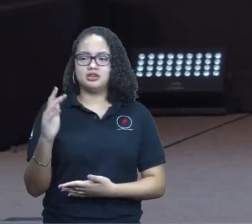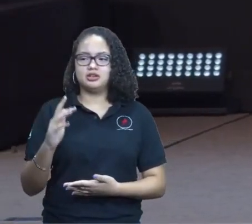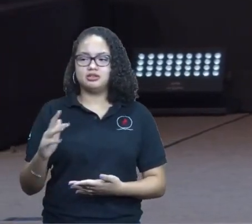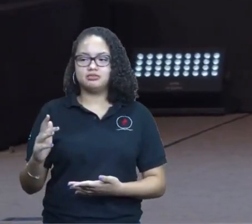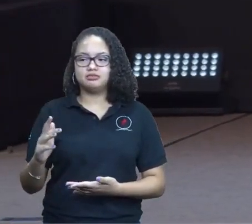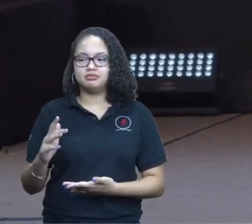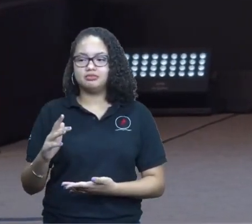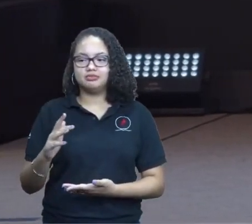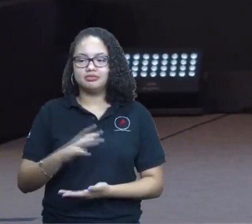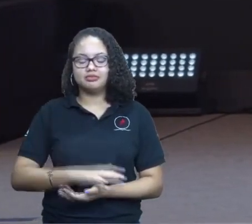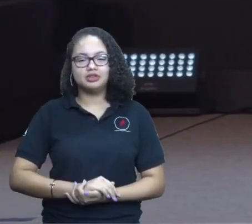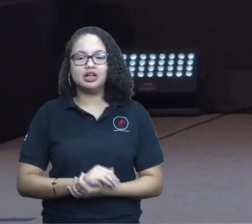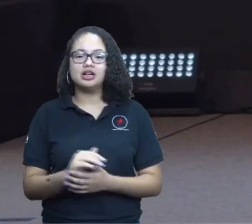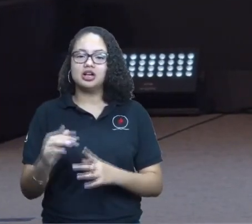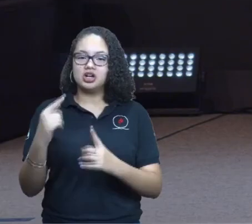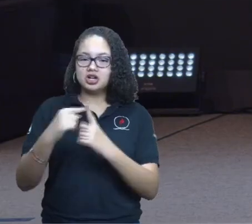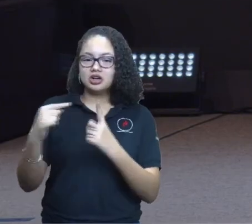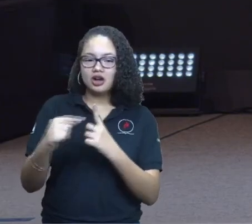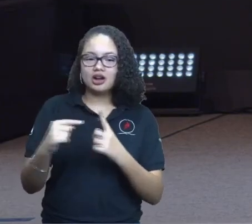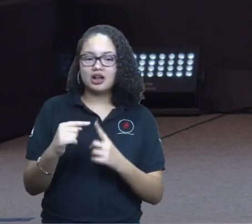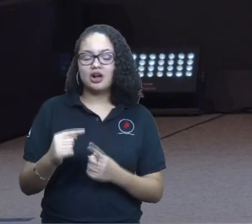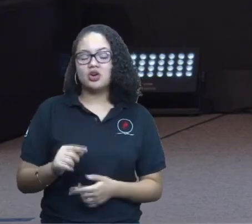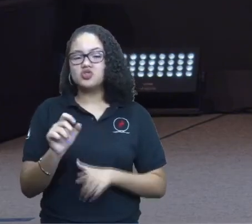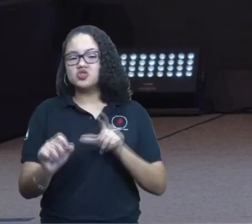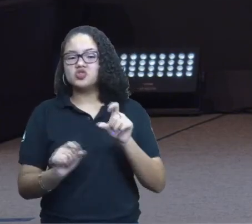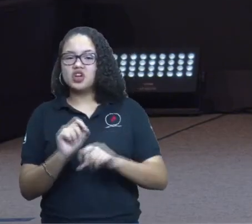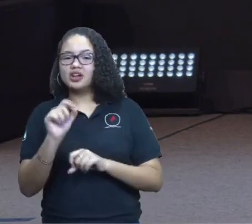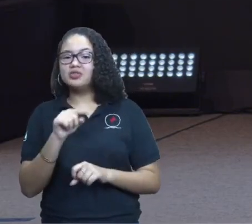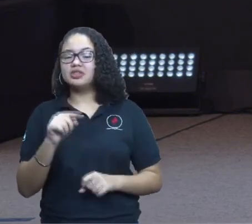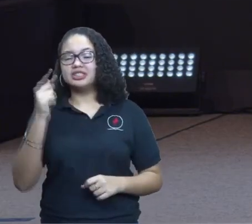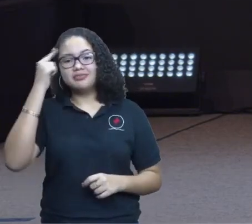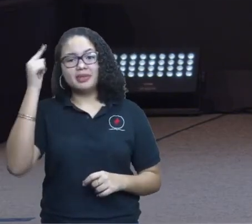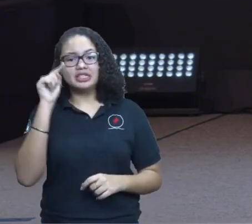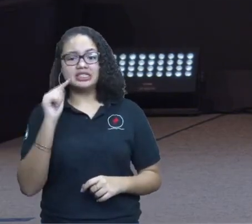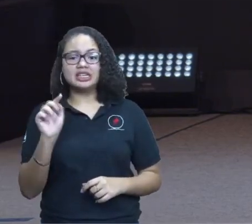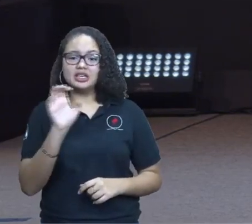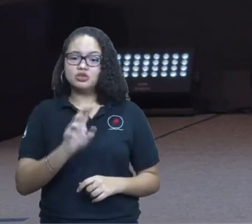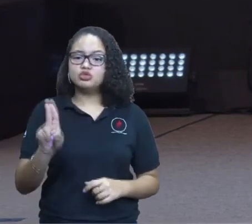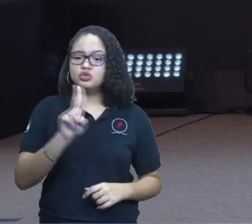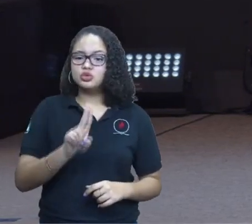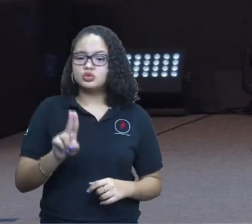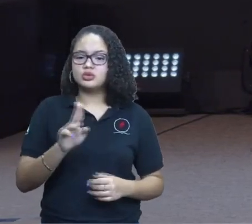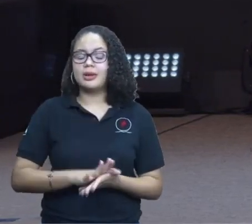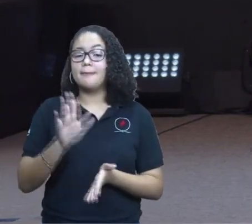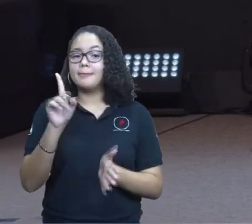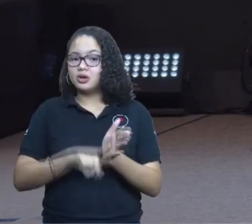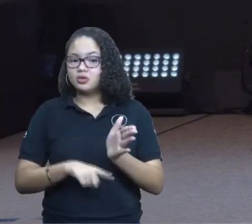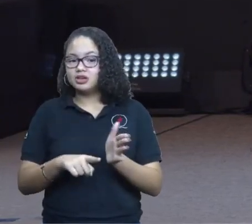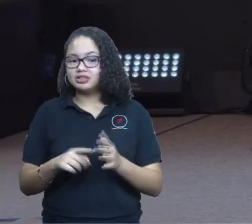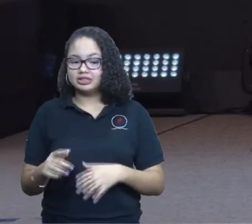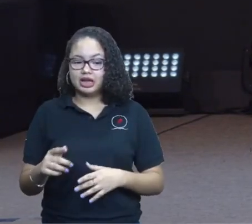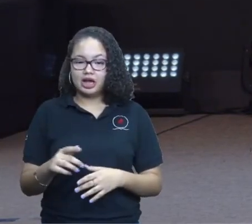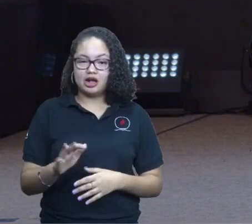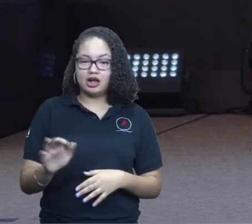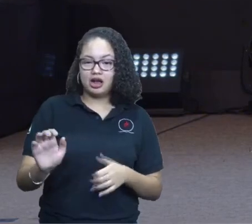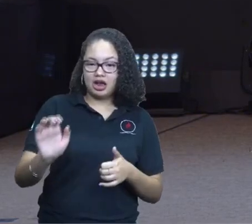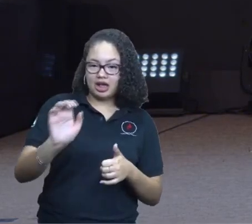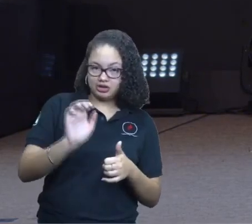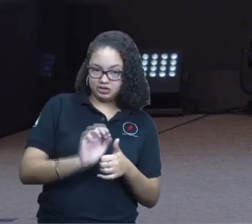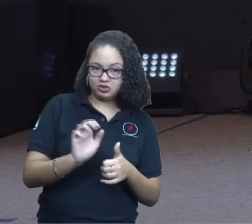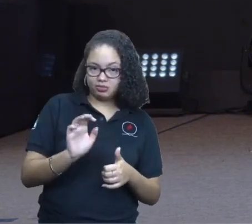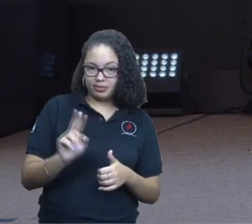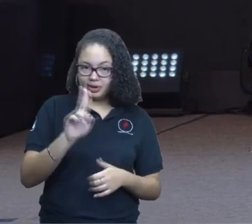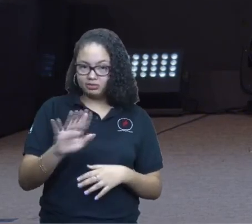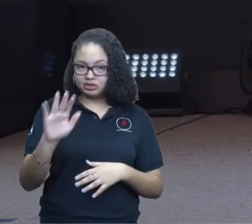que que você acha que ele usou vamos de novo o que é que você acha que ele usou Agora eu te pergunto ele saiu de lá para usar